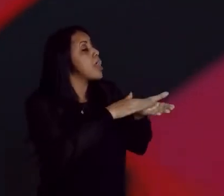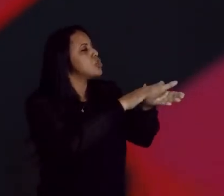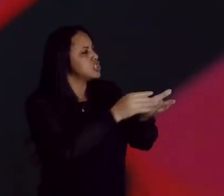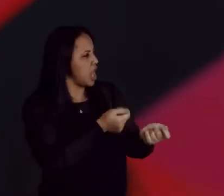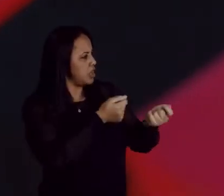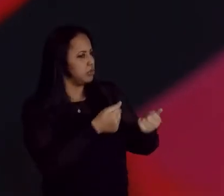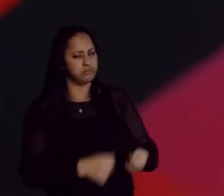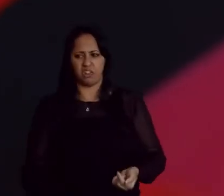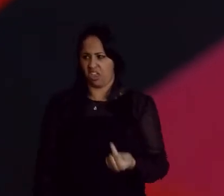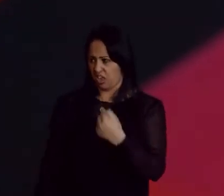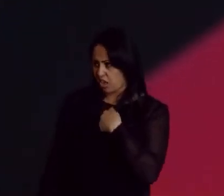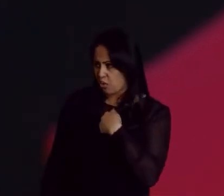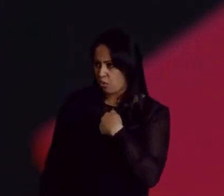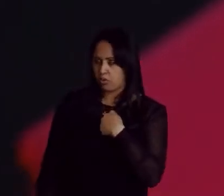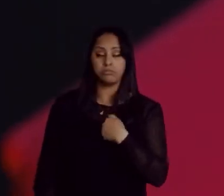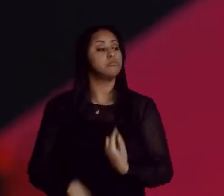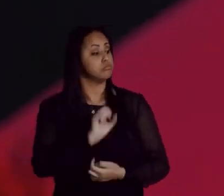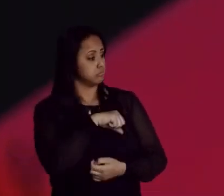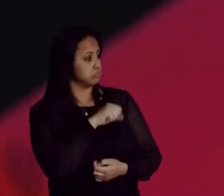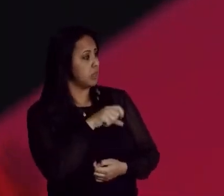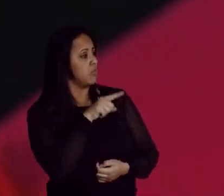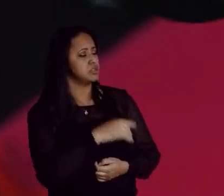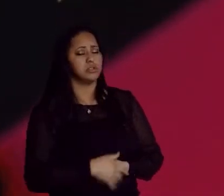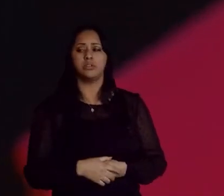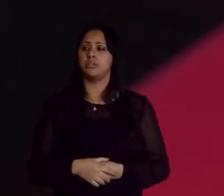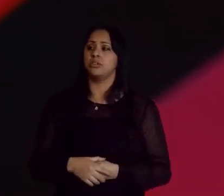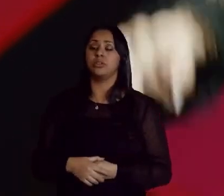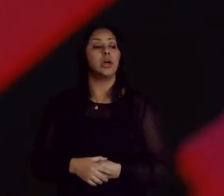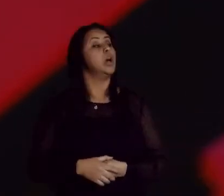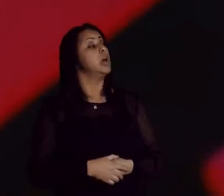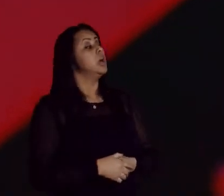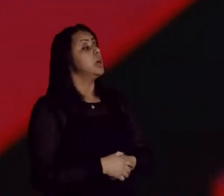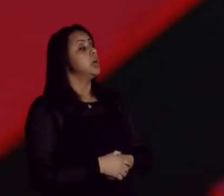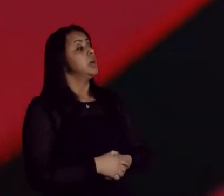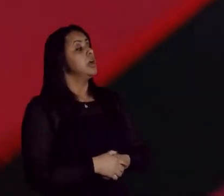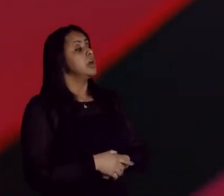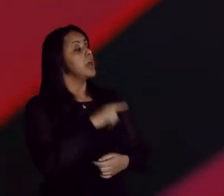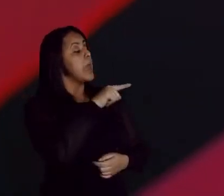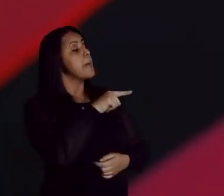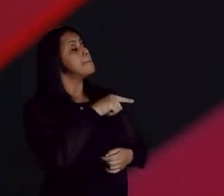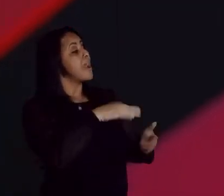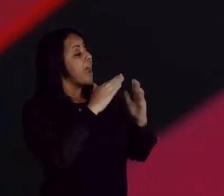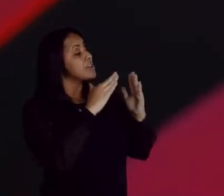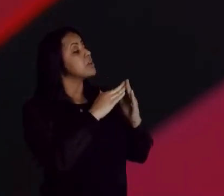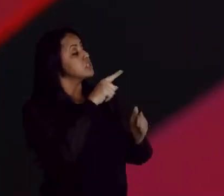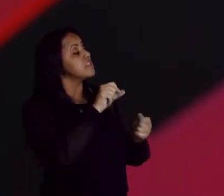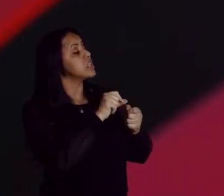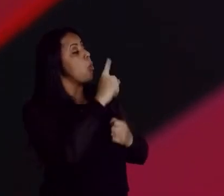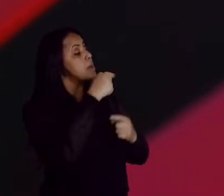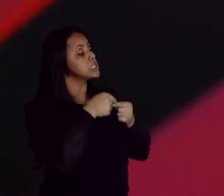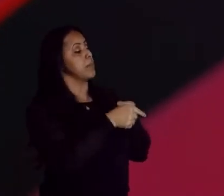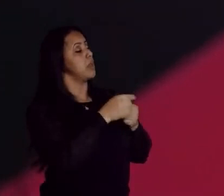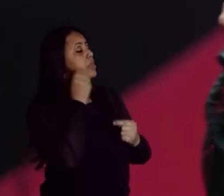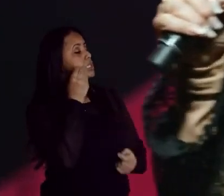eu? Falei: claro. Eu falei: tarefa de casa, uma semana de teste. Ela: mas como?